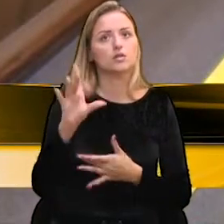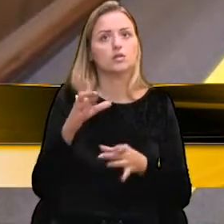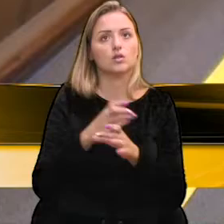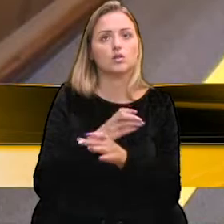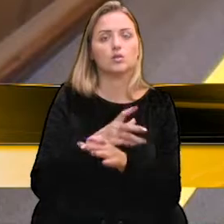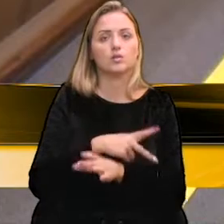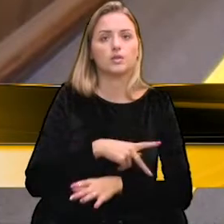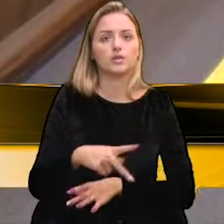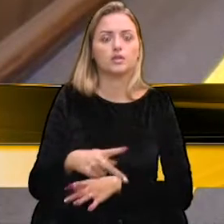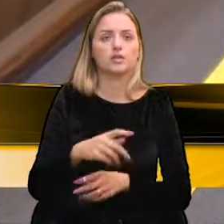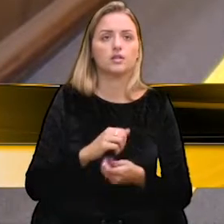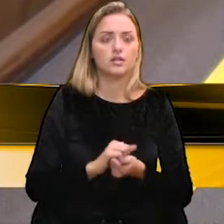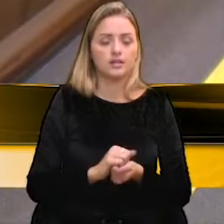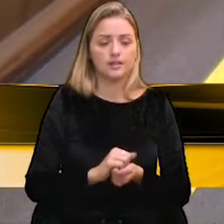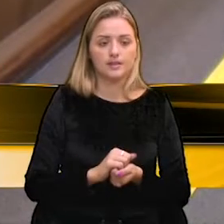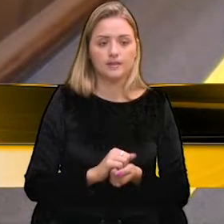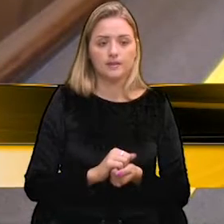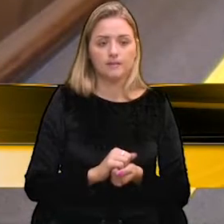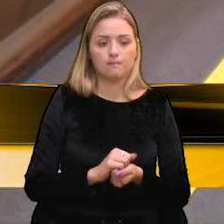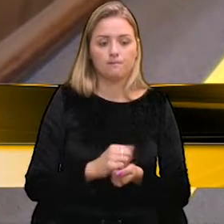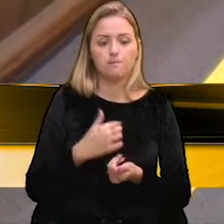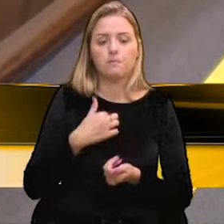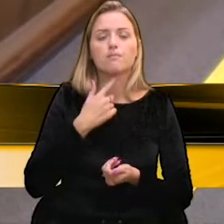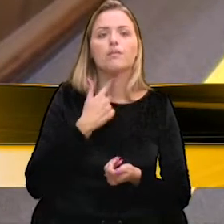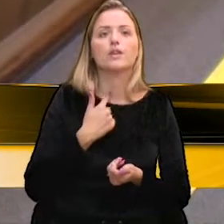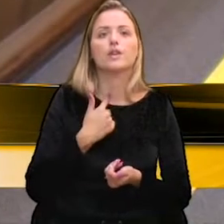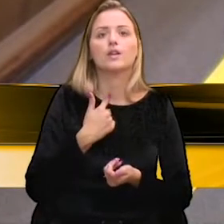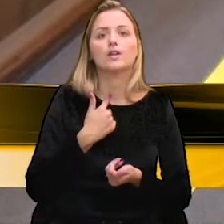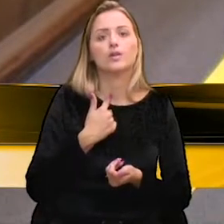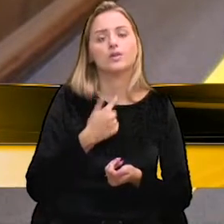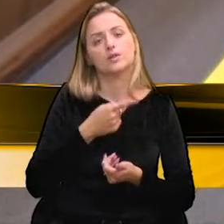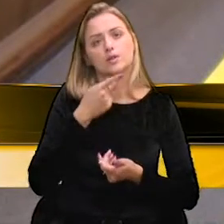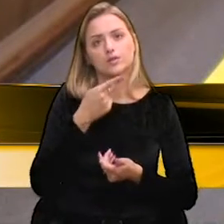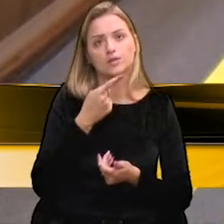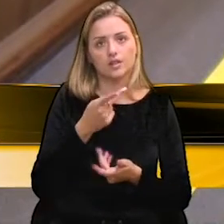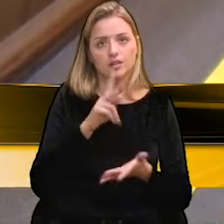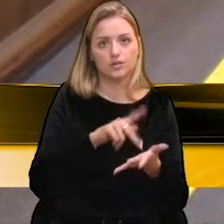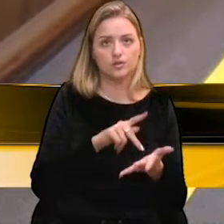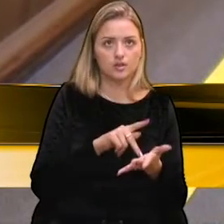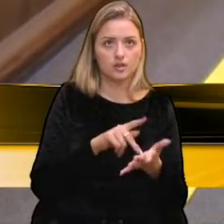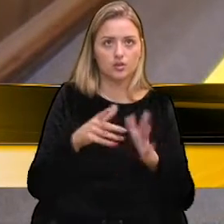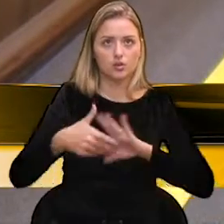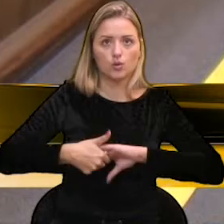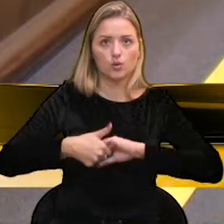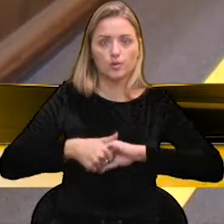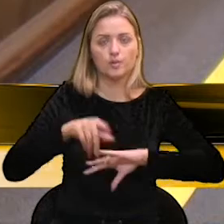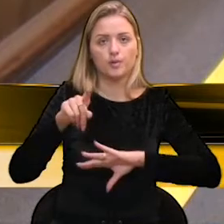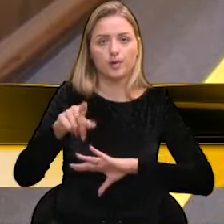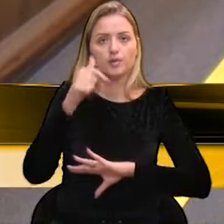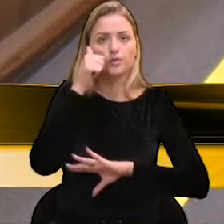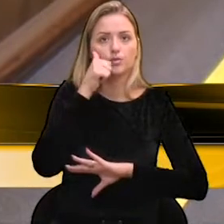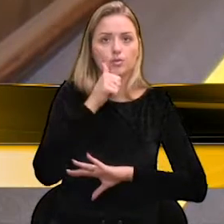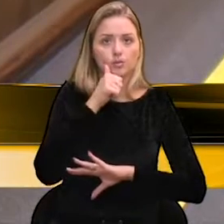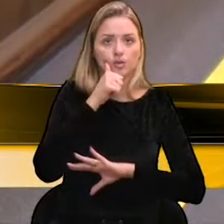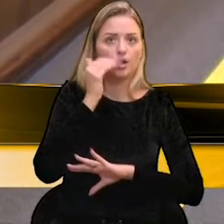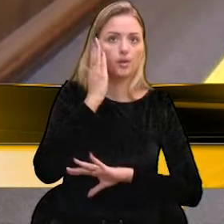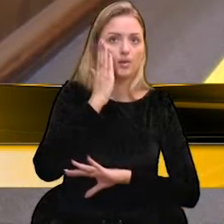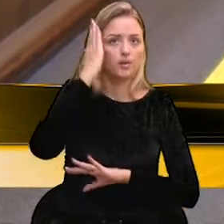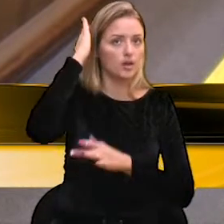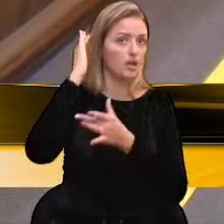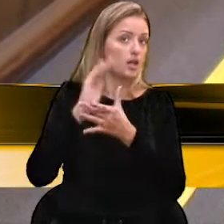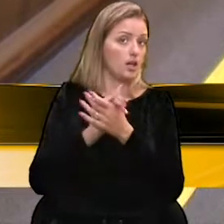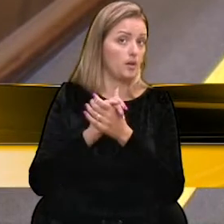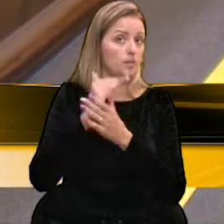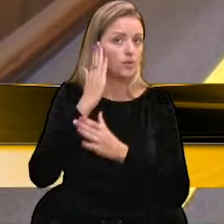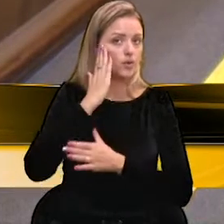finalizar, senhor presidente, Eu gostaria que ficasse registrado isso, realmente, os cumprimentos à primeira-dama, né? Mas